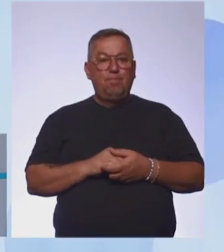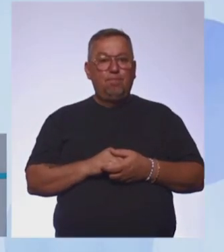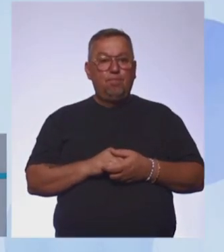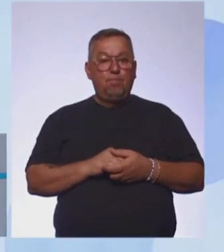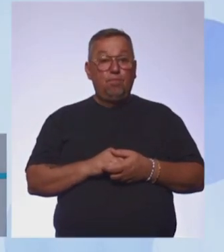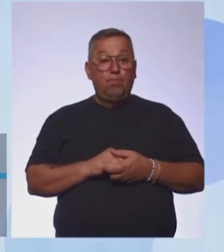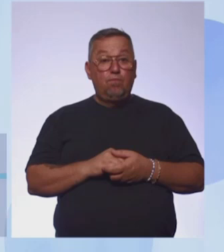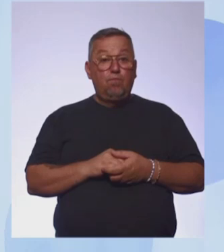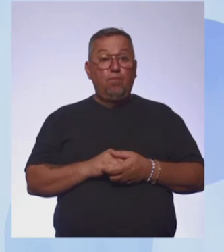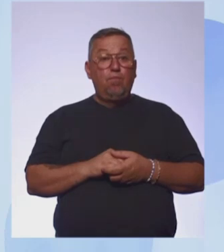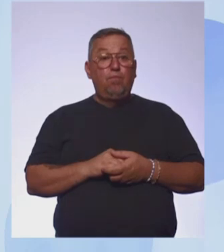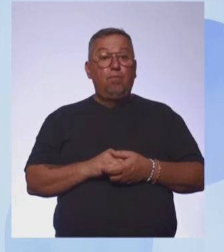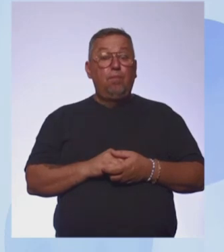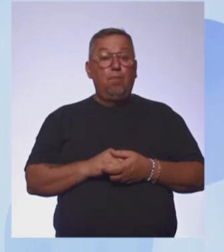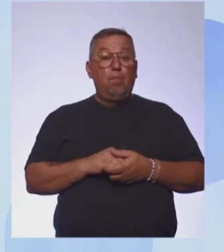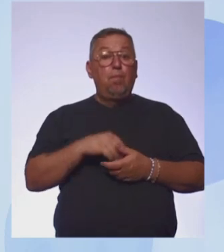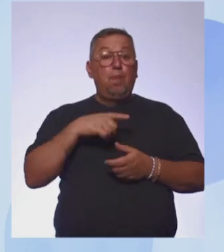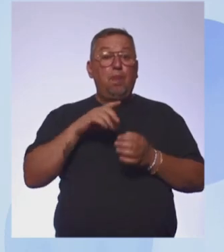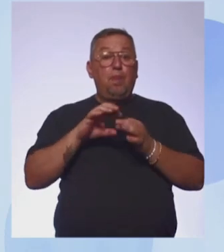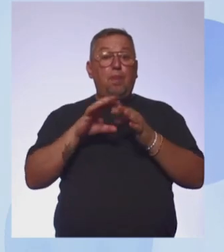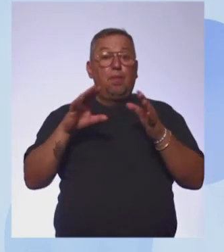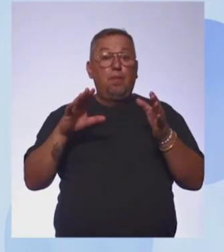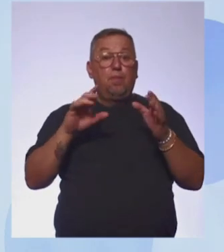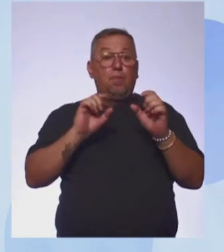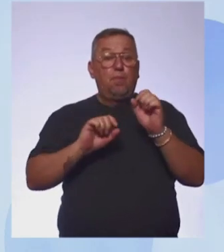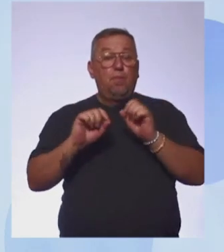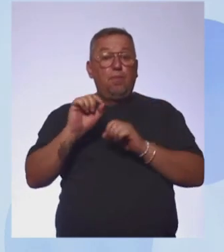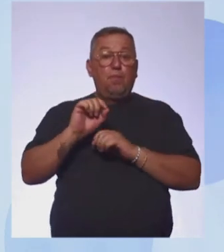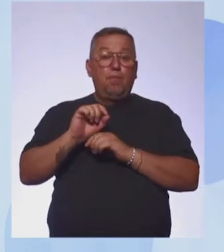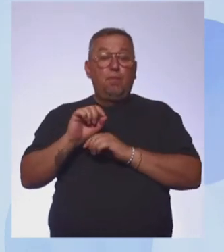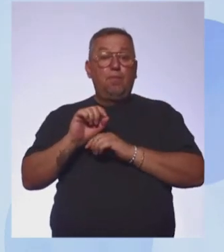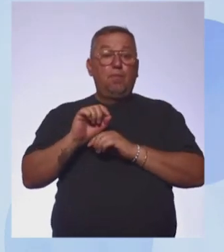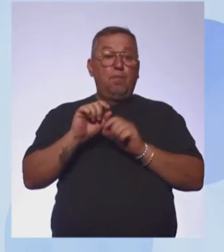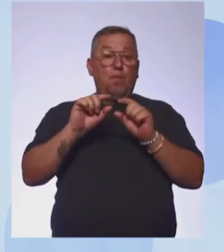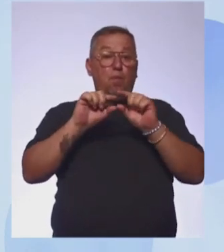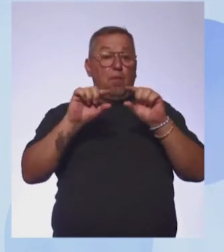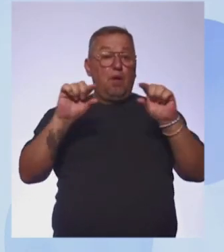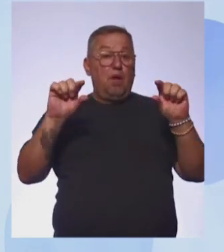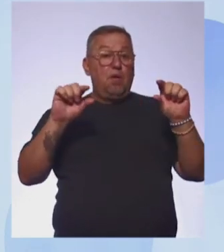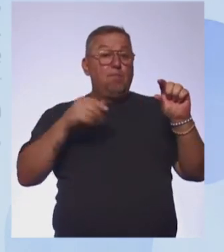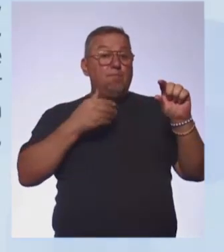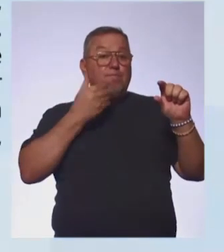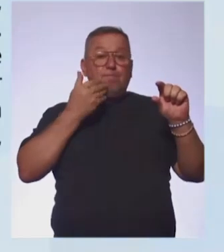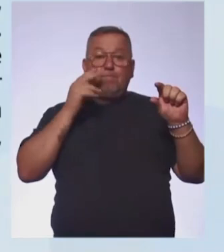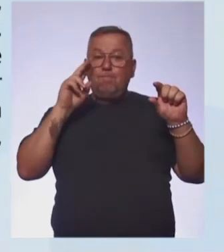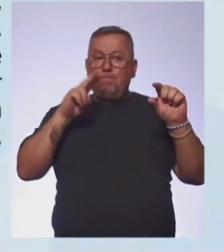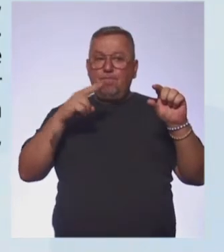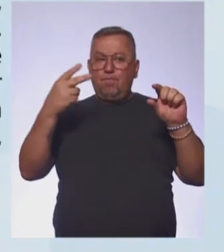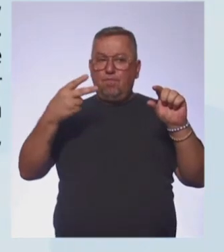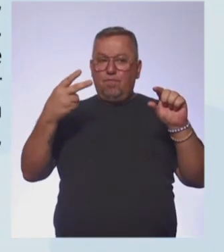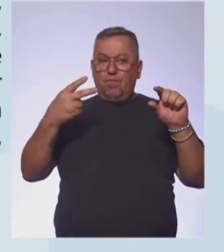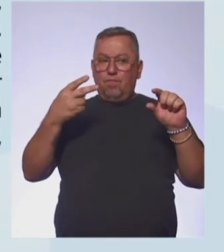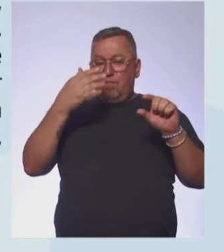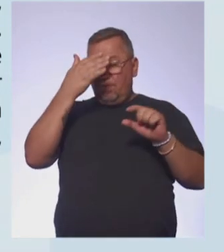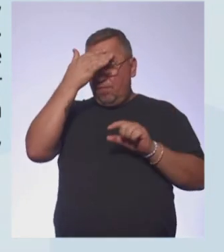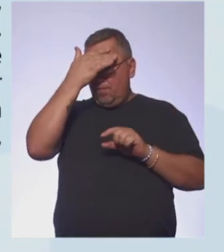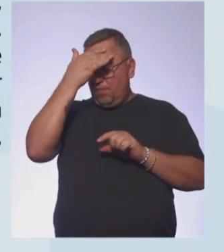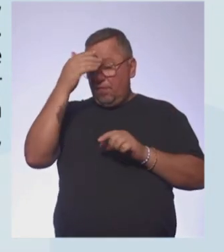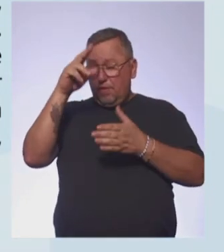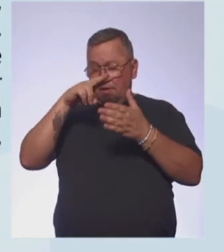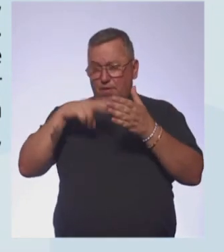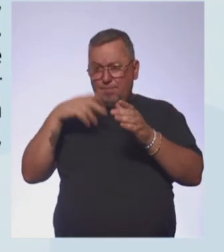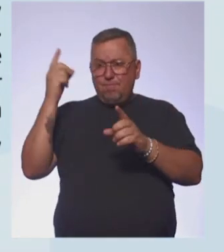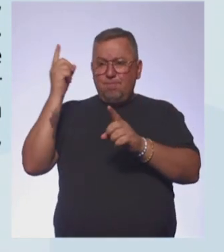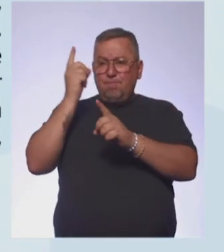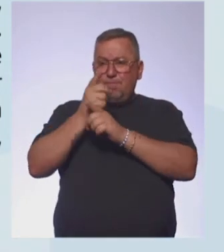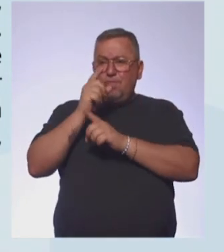agora. Então, eu já deixei, esse eu deixei o parágrafo para ficar mais fácil. Então, releia o segundo parágrafo do texto e